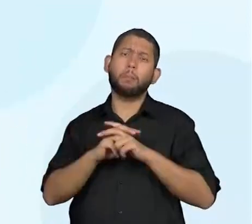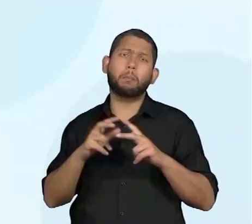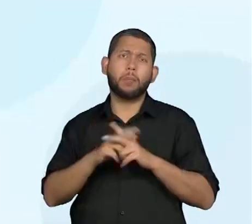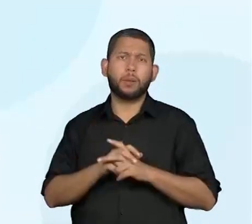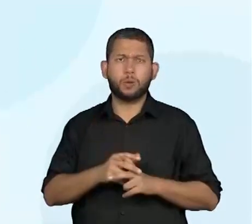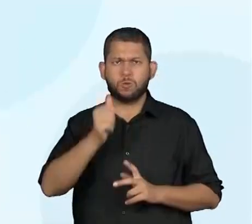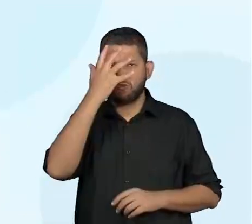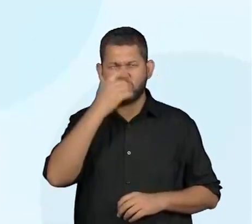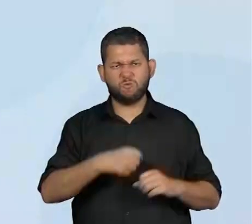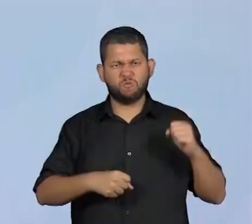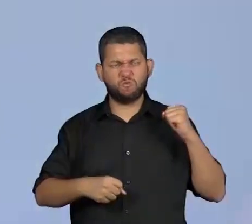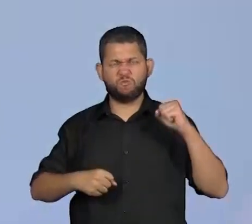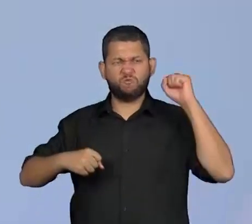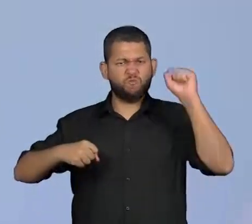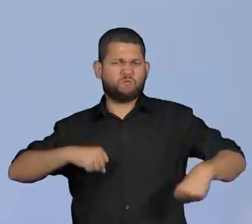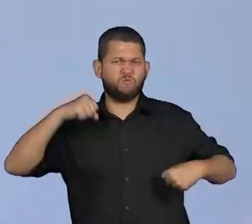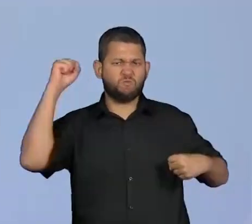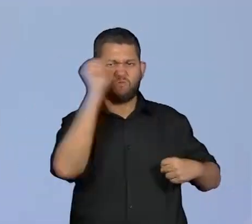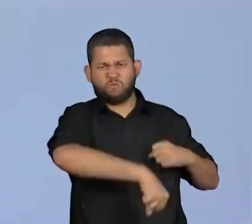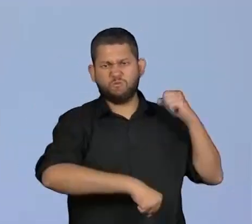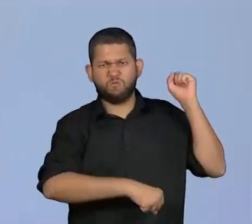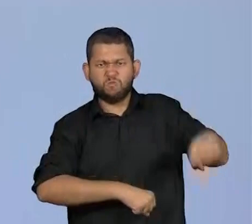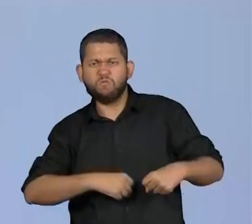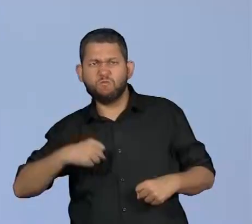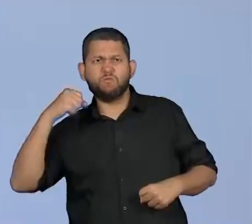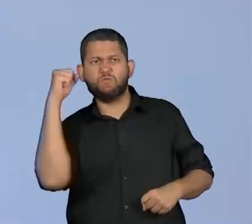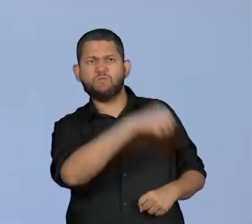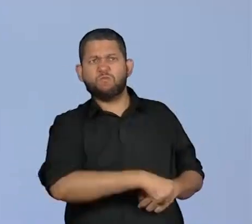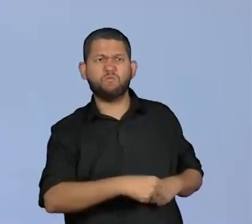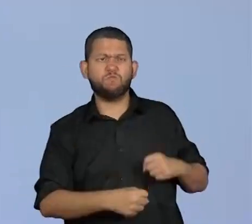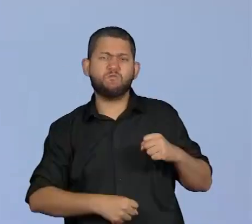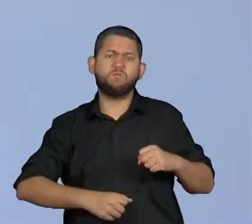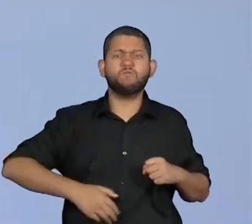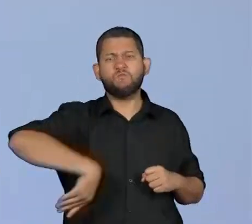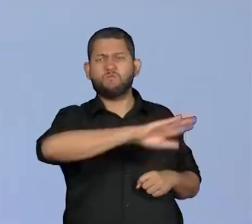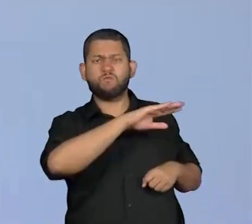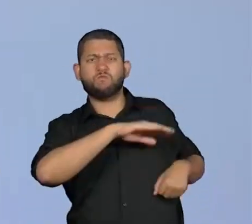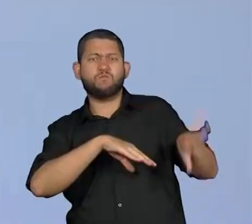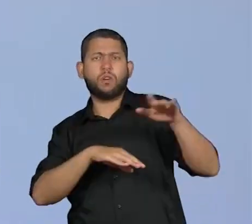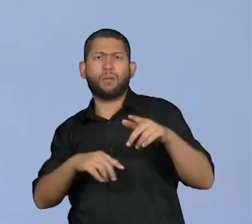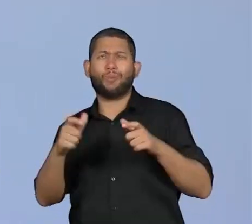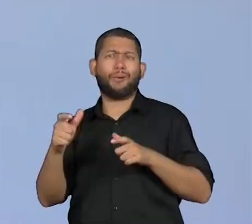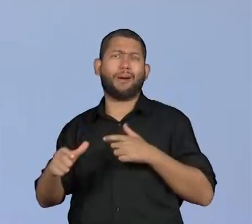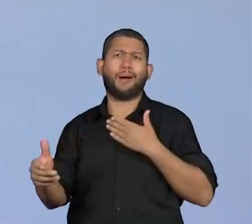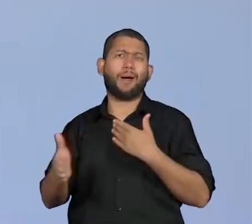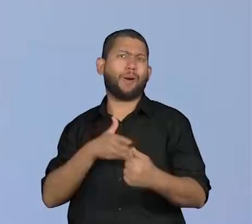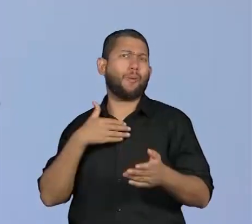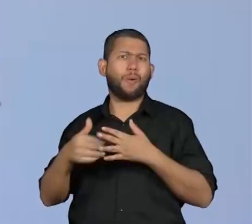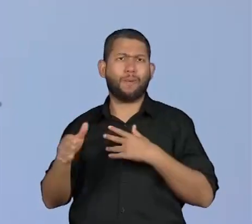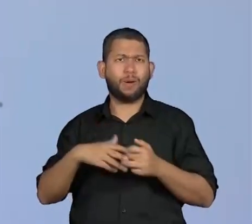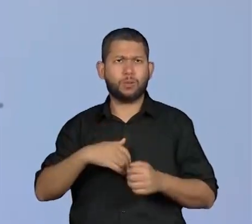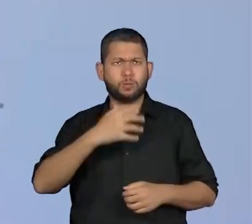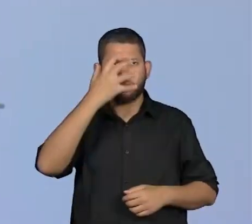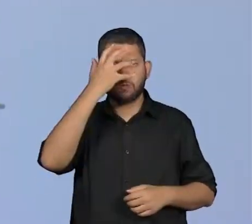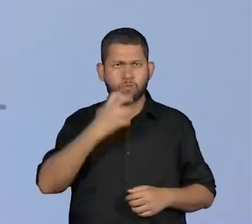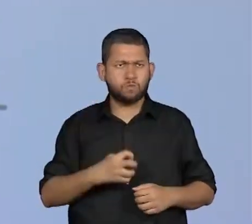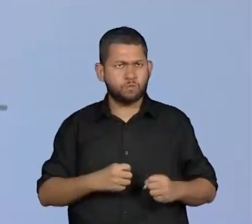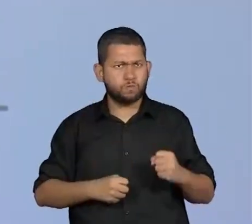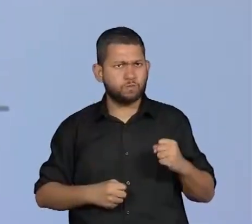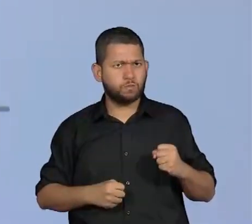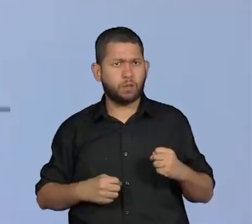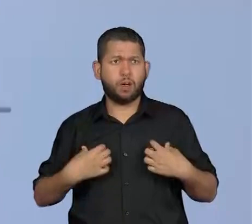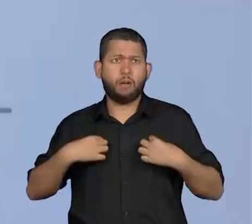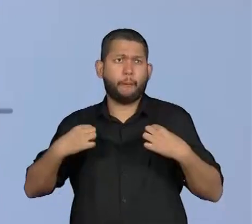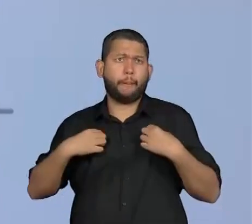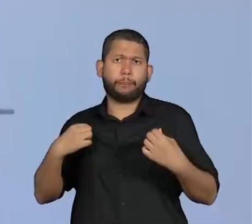Briga. A cara de nervoso, de descontente. Eles estão em qualquer local, né? Roupas